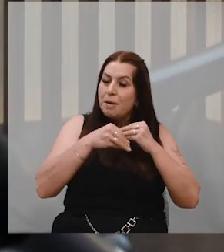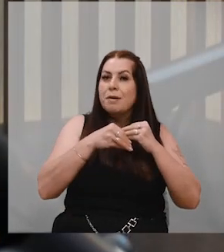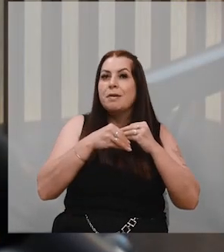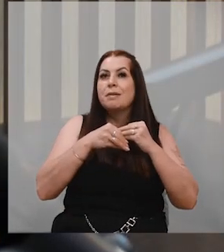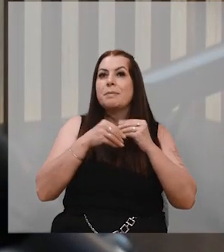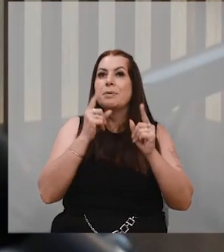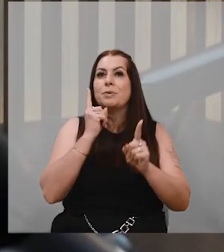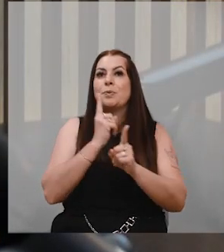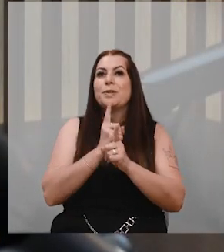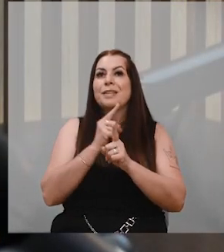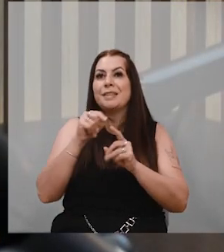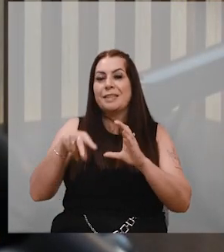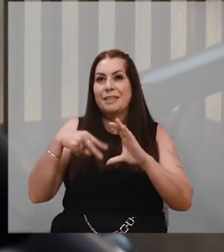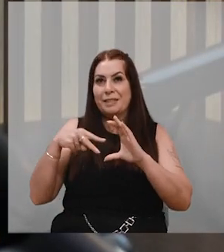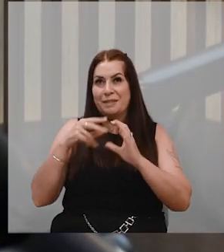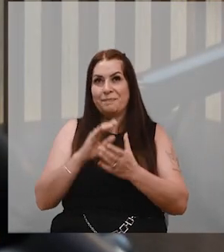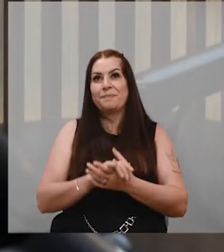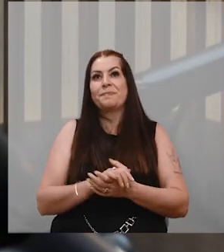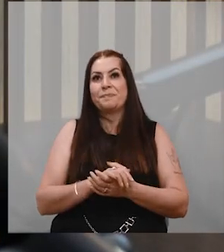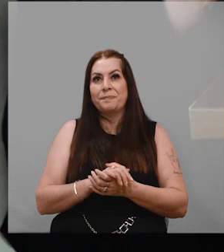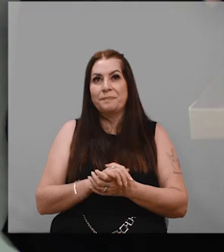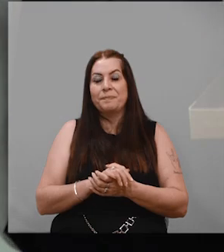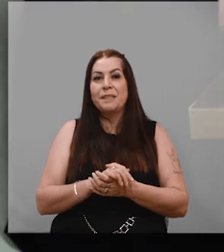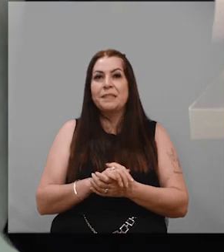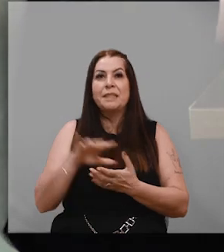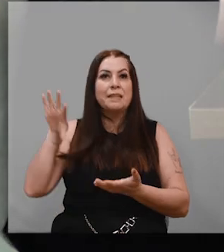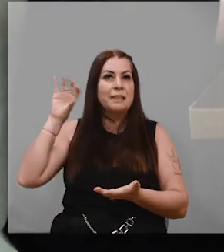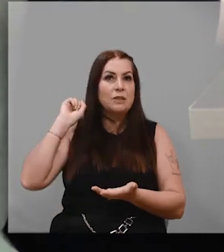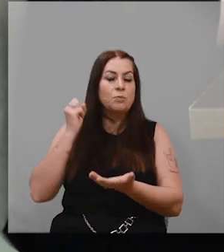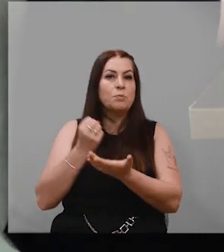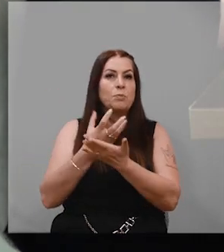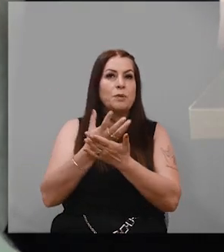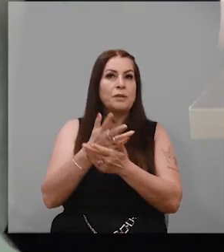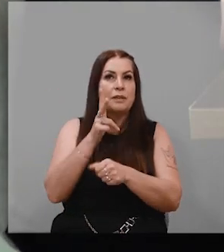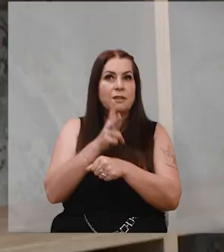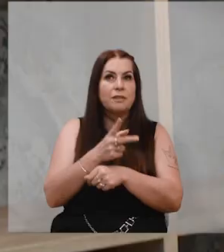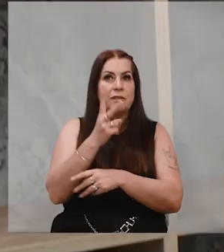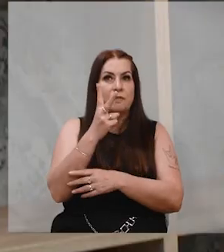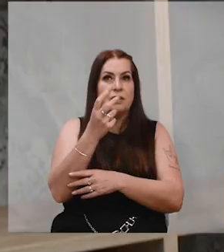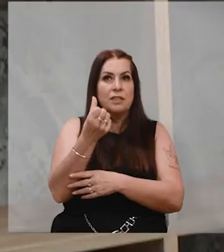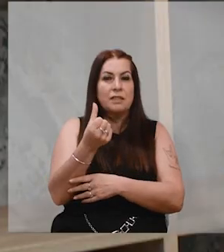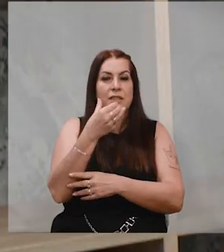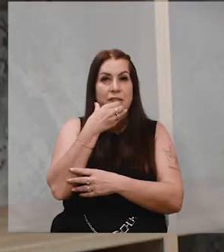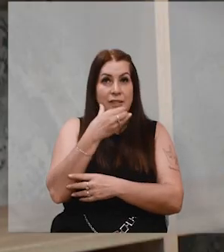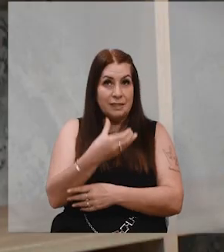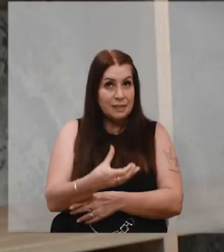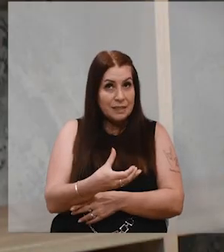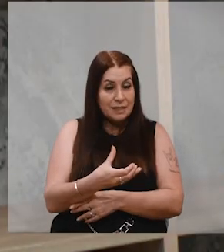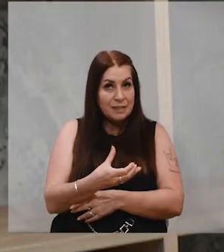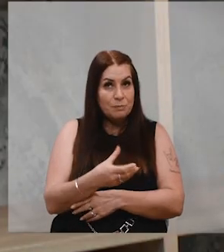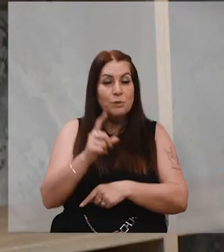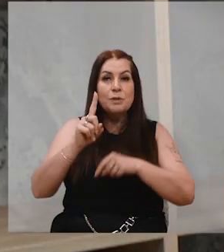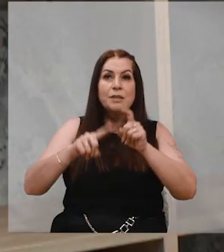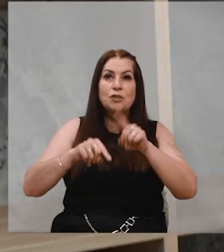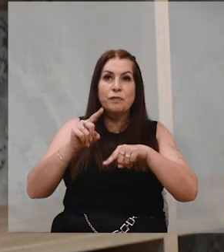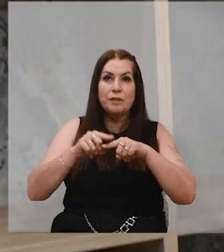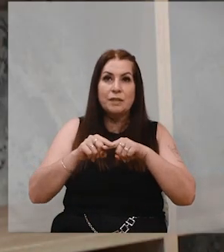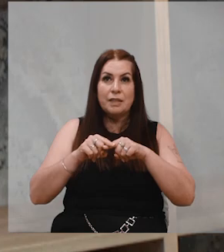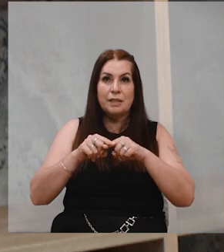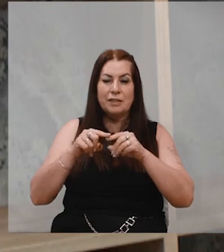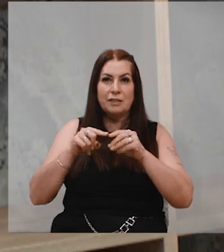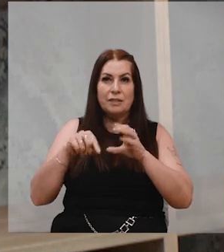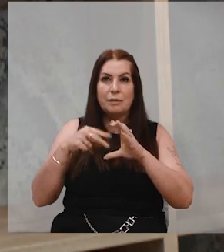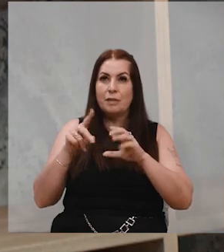outro. Exatamente. Que pode ser encontrado aqui na Câmara de Vereadores. Esse podcast foi gravado no dia 26 de dezembro. As atividades